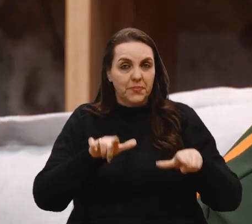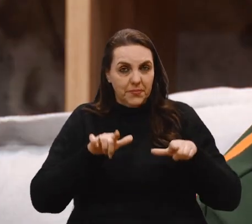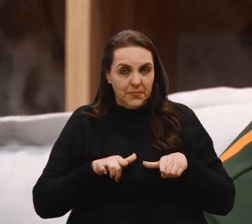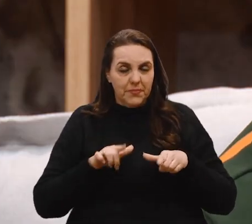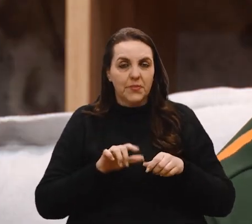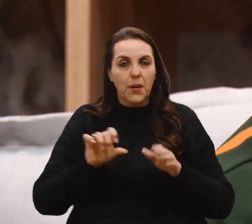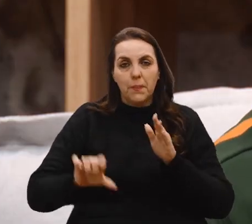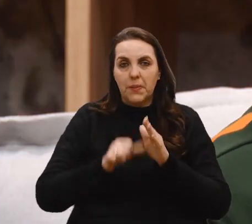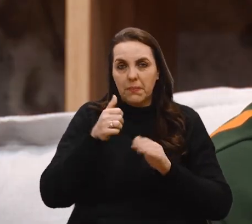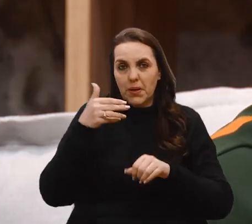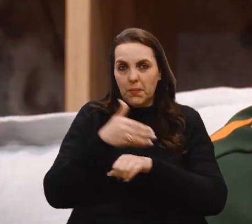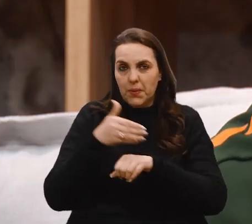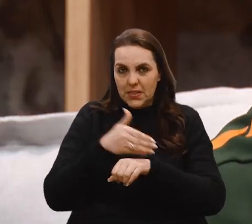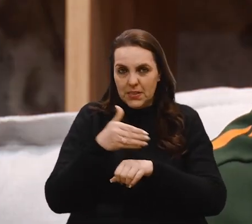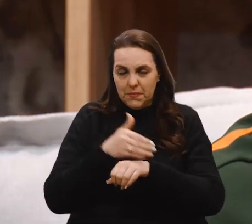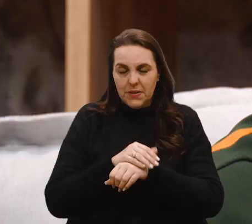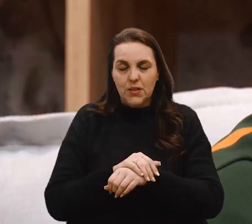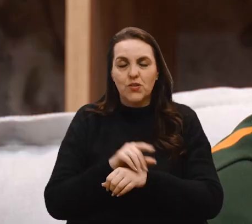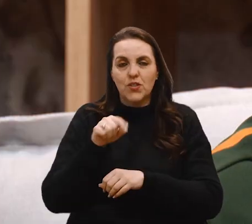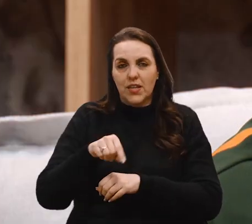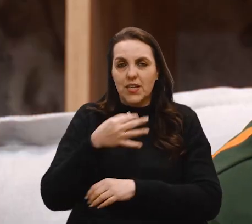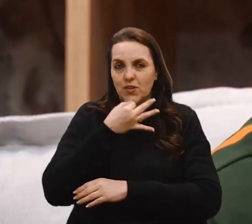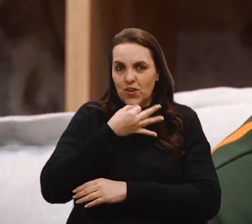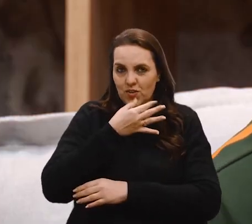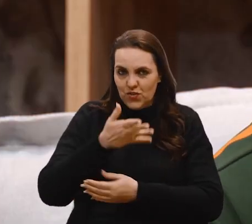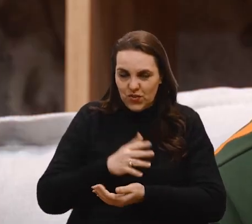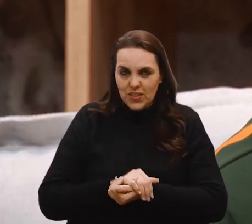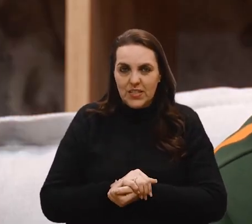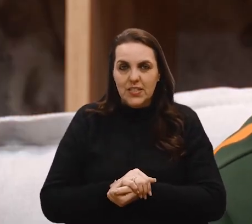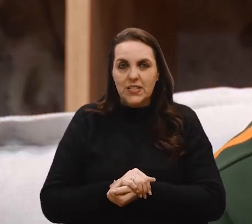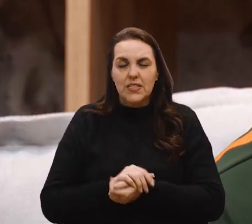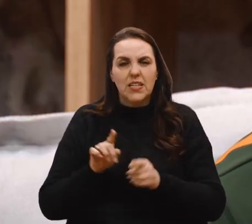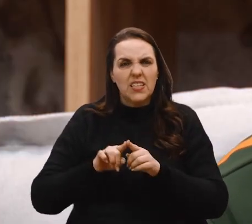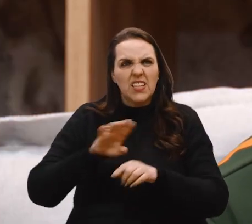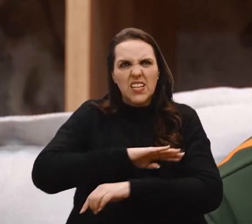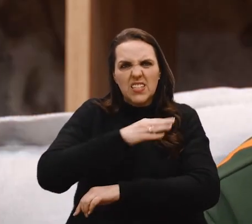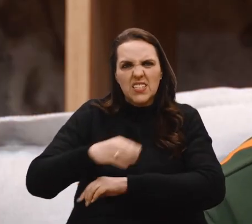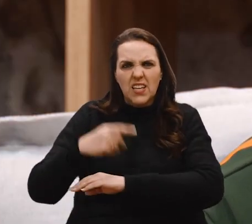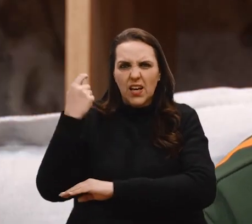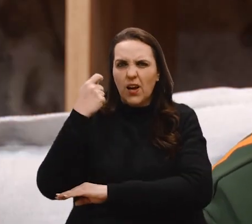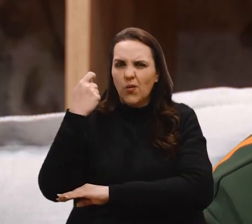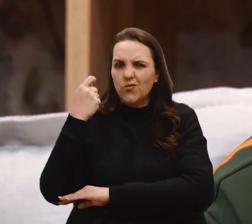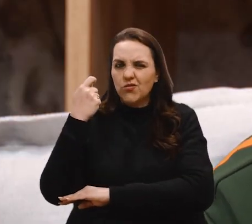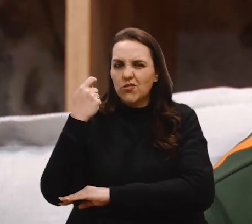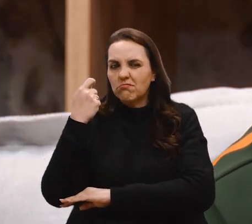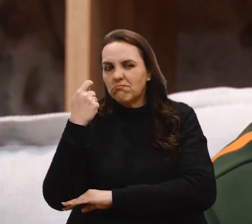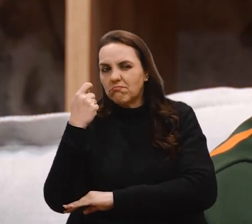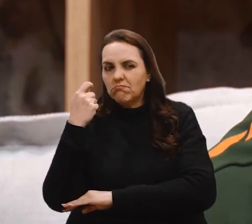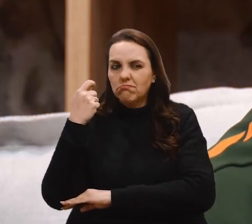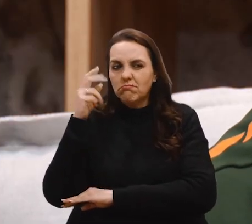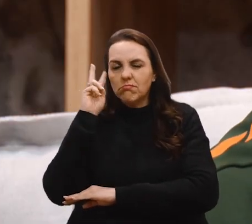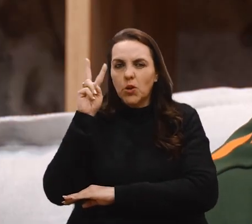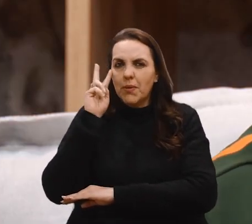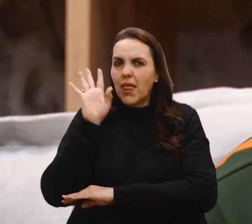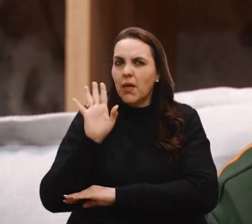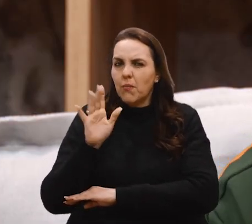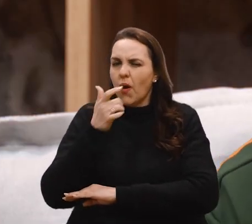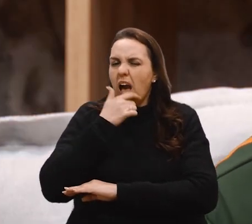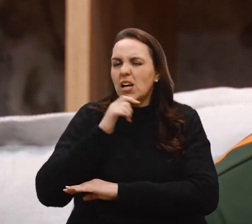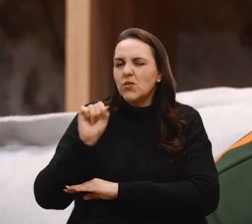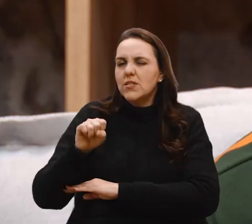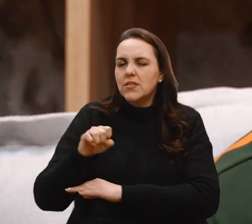sou o primeiro participante da Miss Caxias do Sul. Da Serra, não lembro se da Serra, acho que sim.